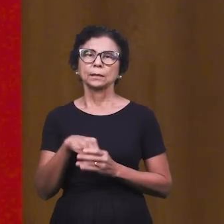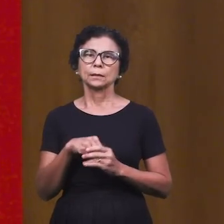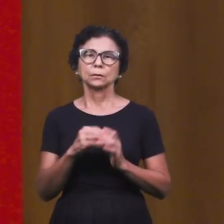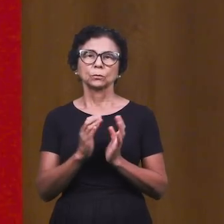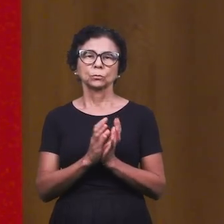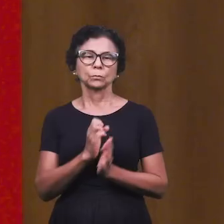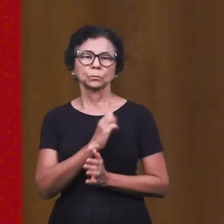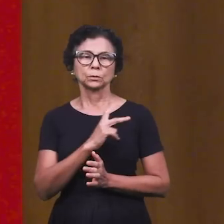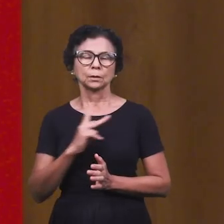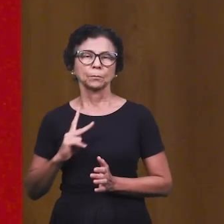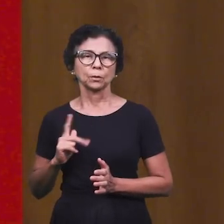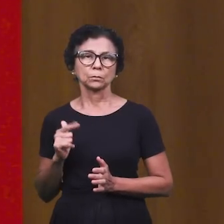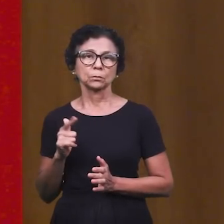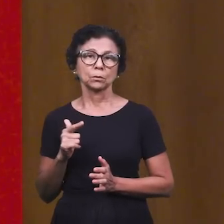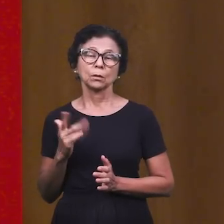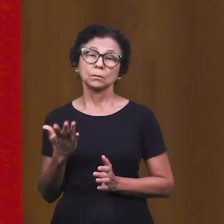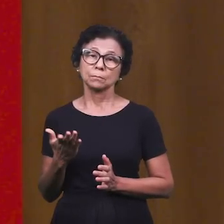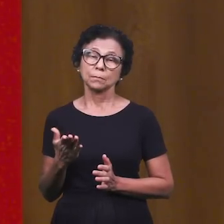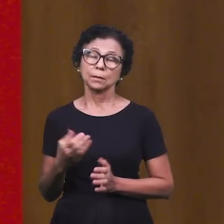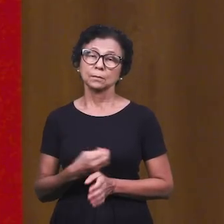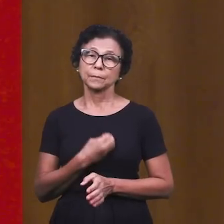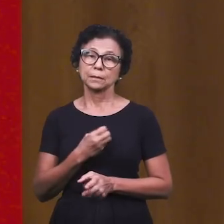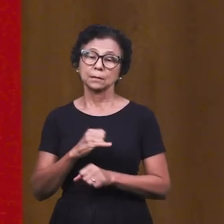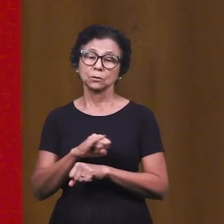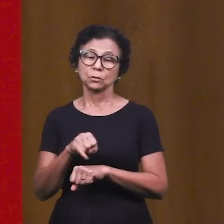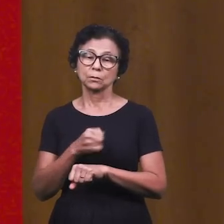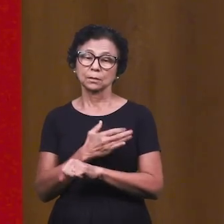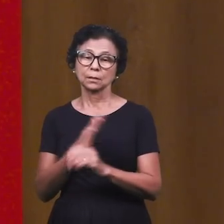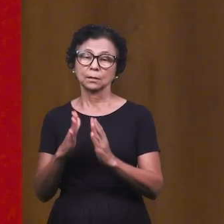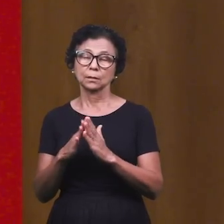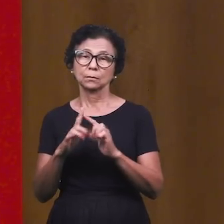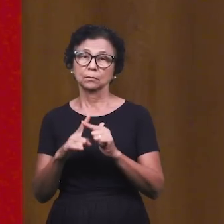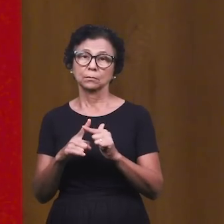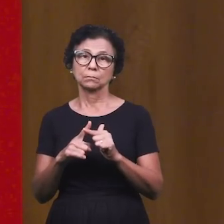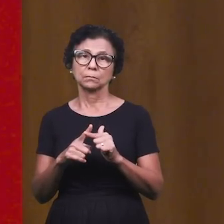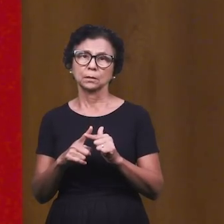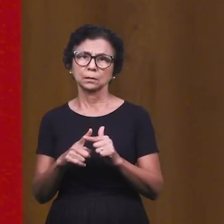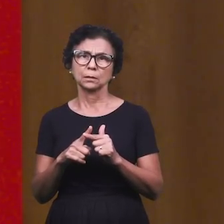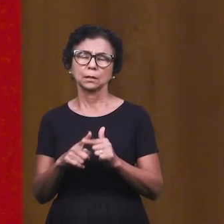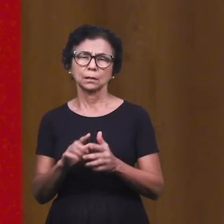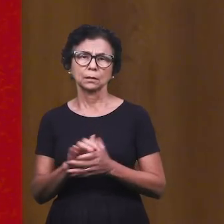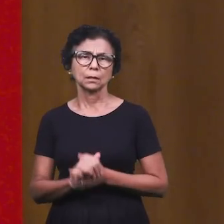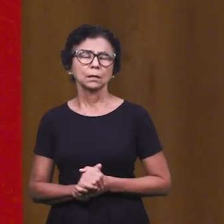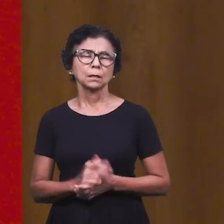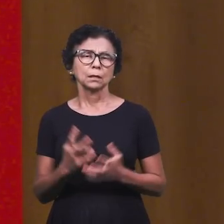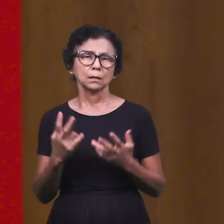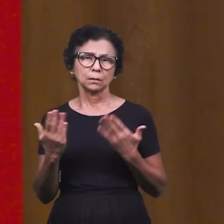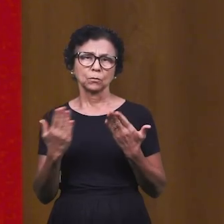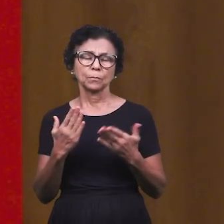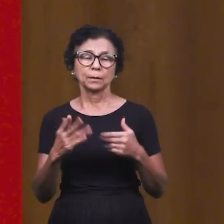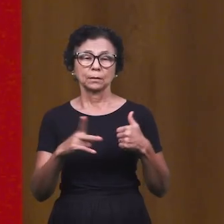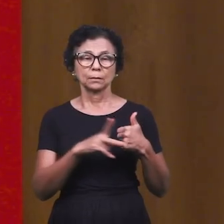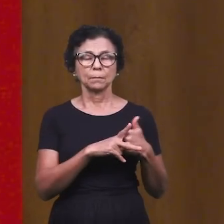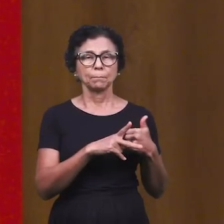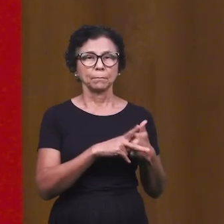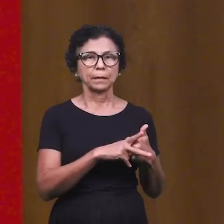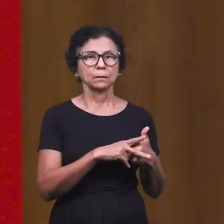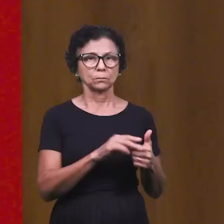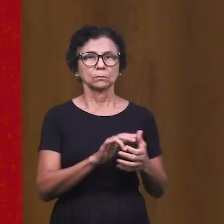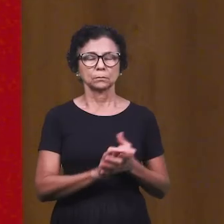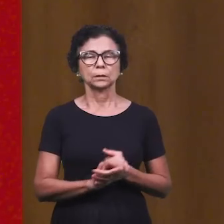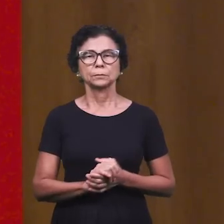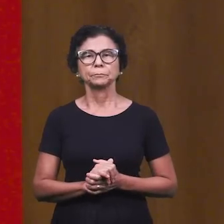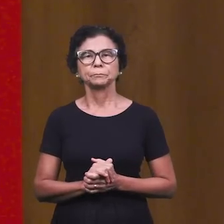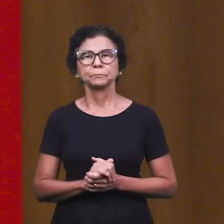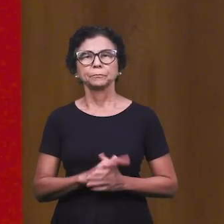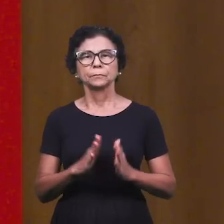Jerusalém, teve um papel importante, era tido como uma coluna da igreja também, como Pedro era tido como uma coluna, mas